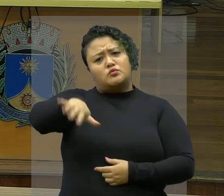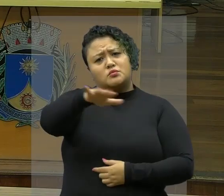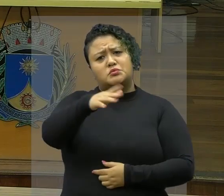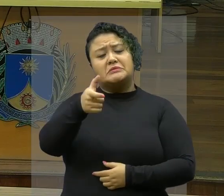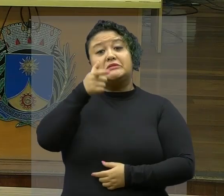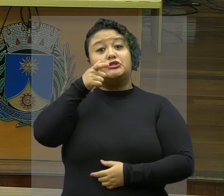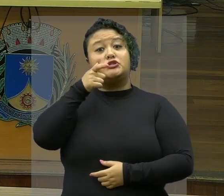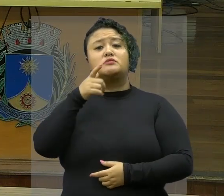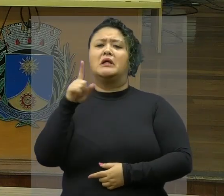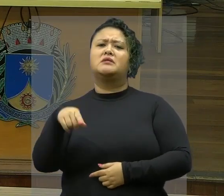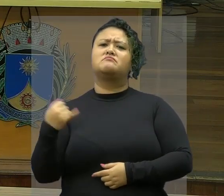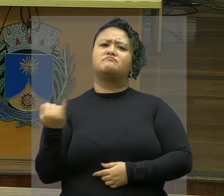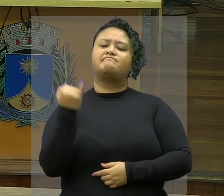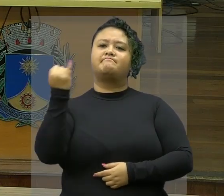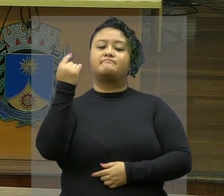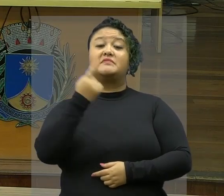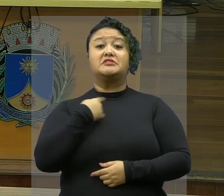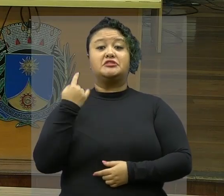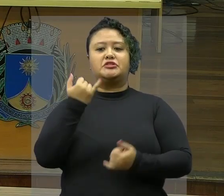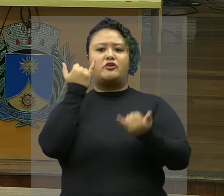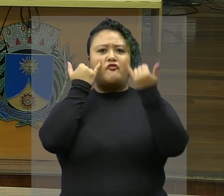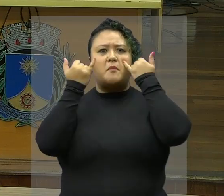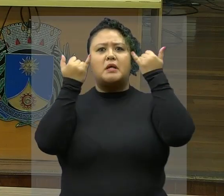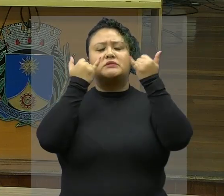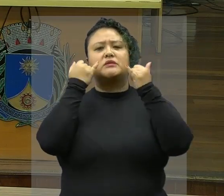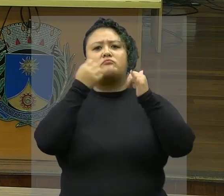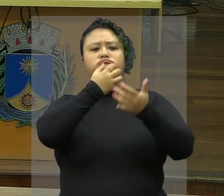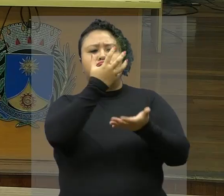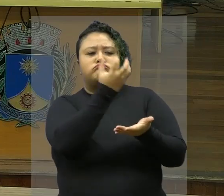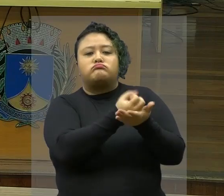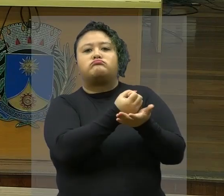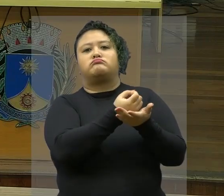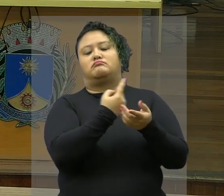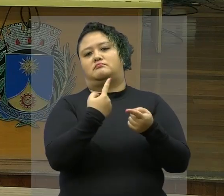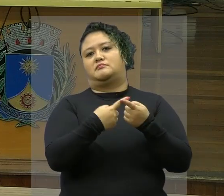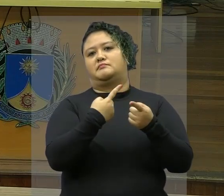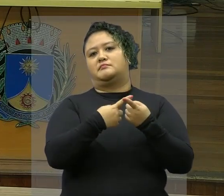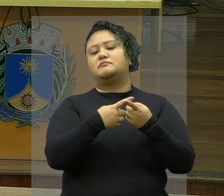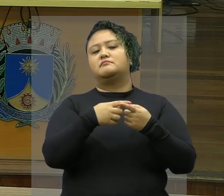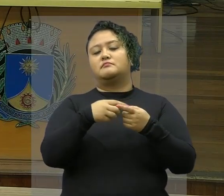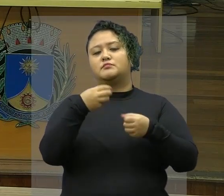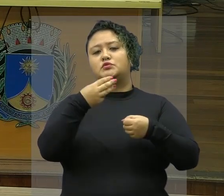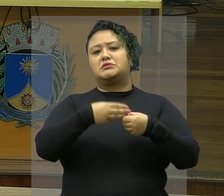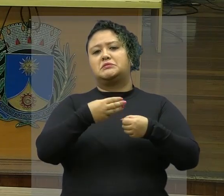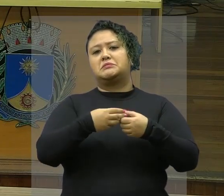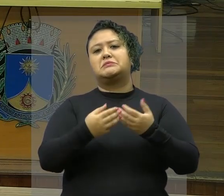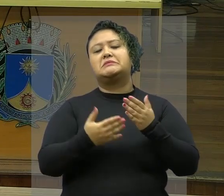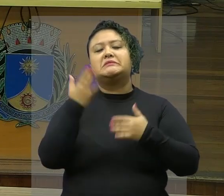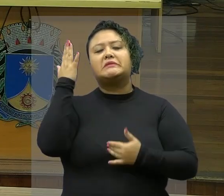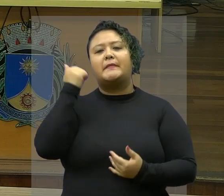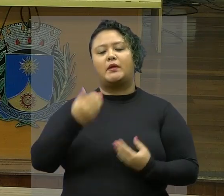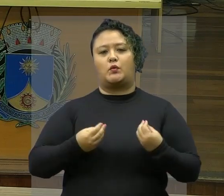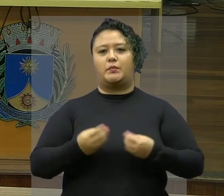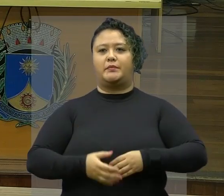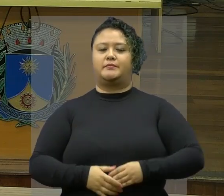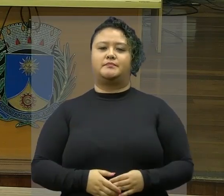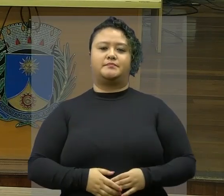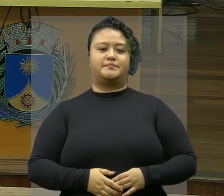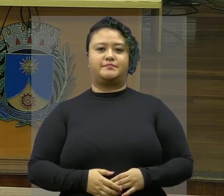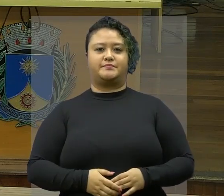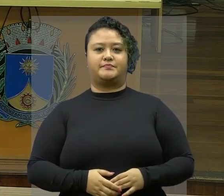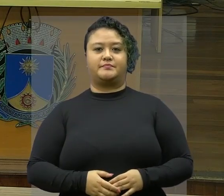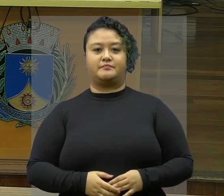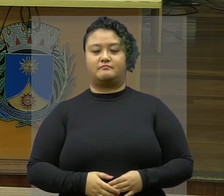eu acho que é importante a gente também deixar essa informação registrada aqui para o município. Hoje o CAPES,